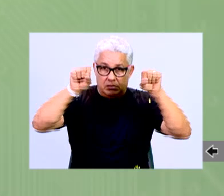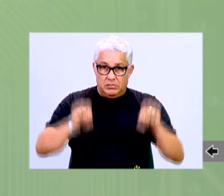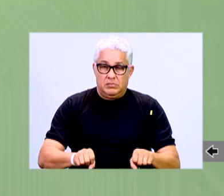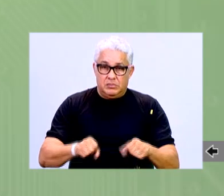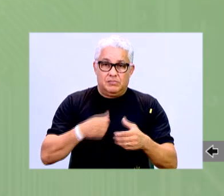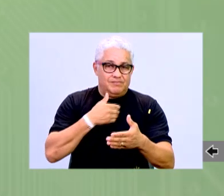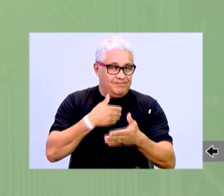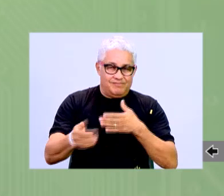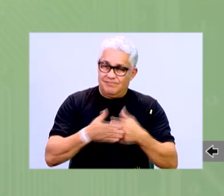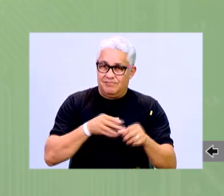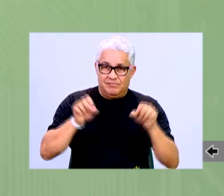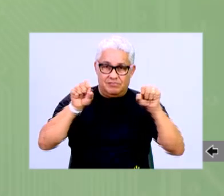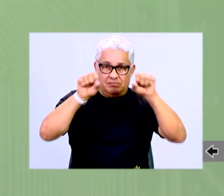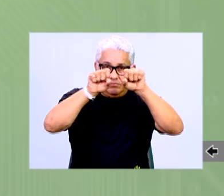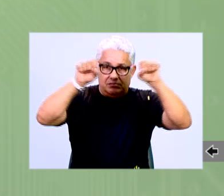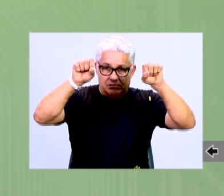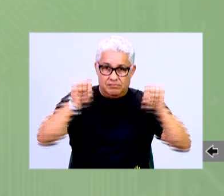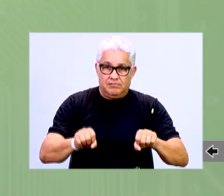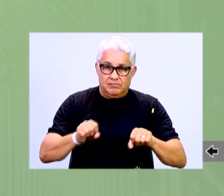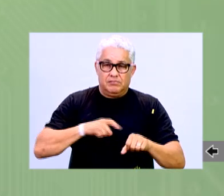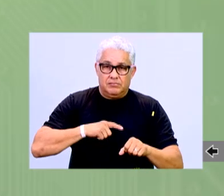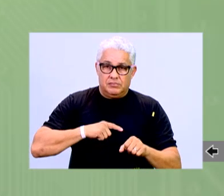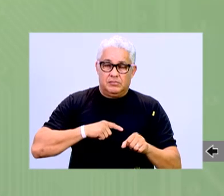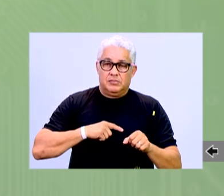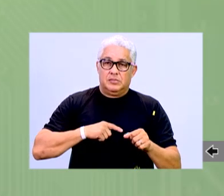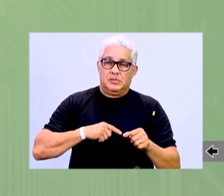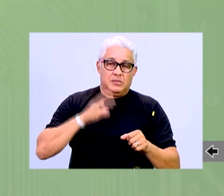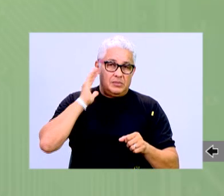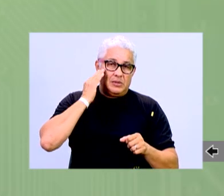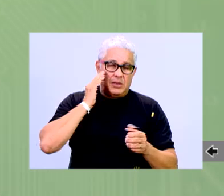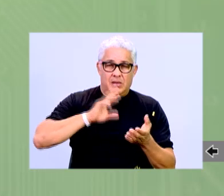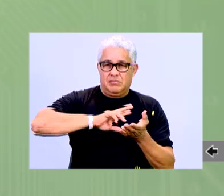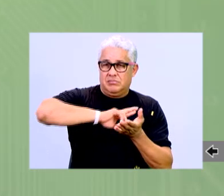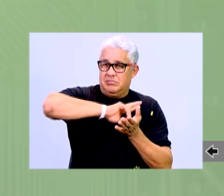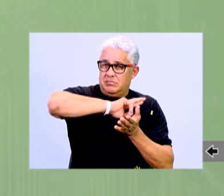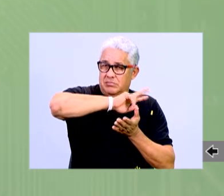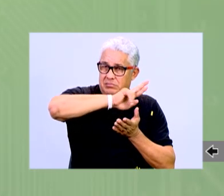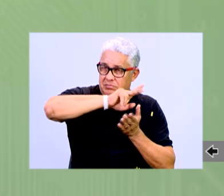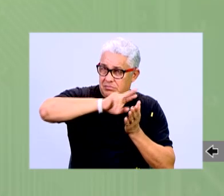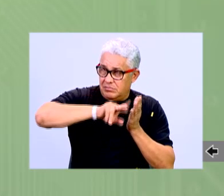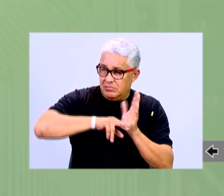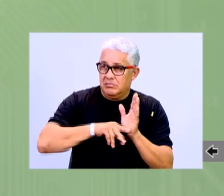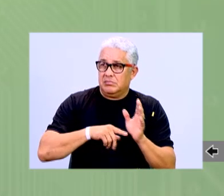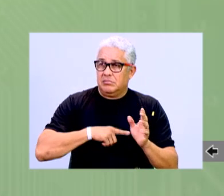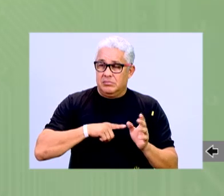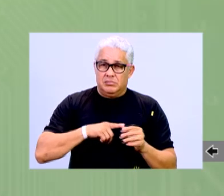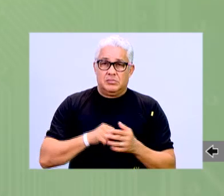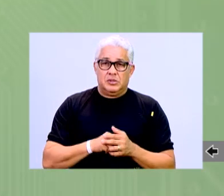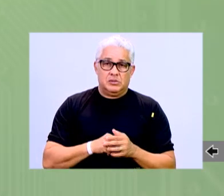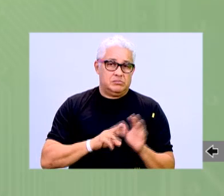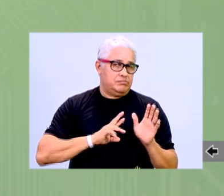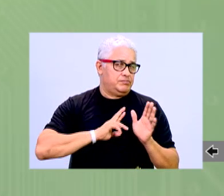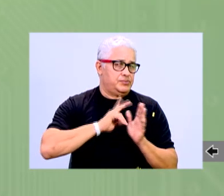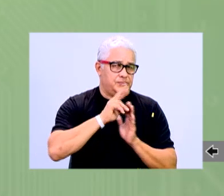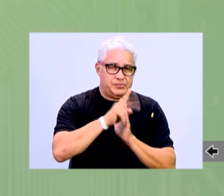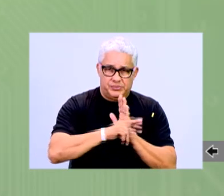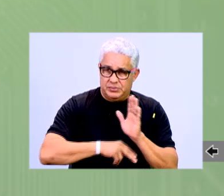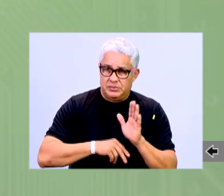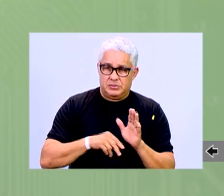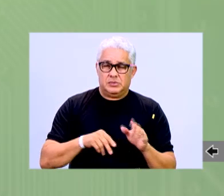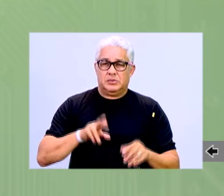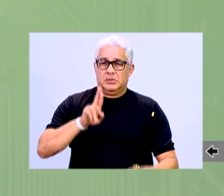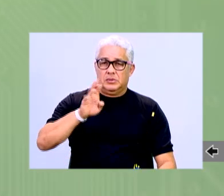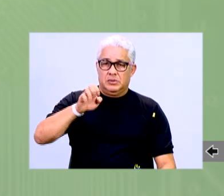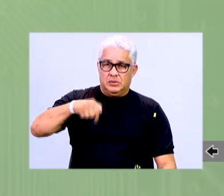Qualquer que seja o sistema, existem várias formas de entendê-lo. Similarmente, existem vários tipos de